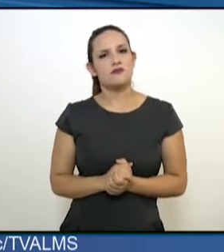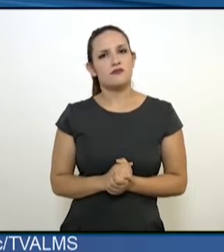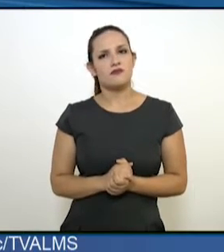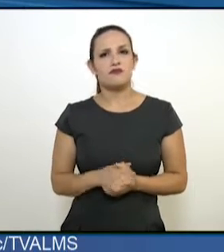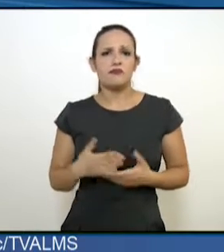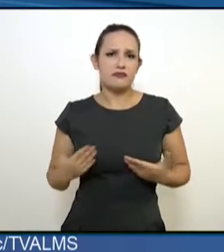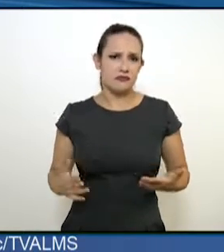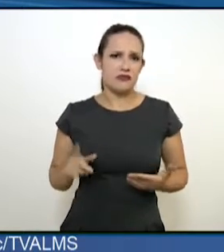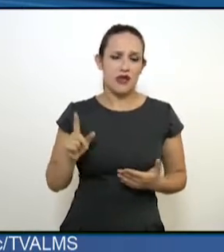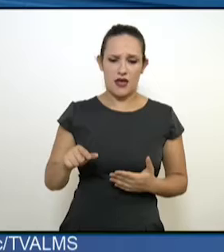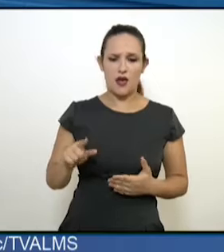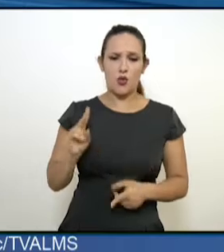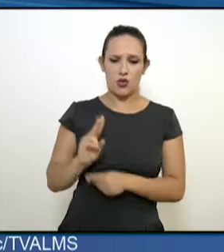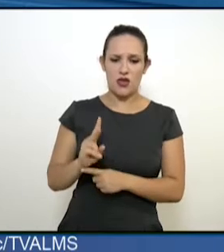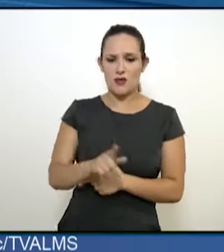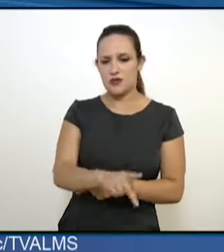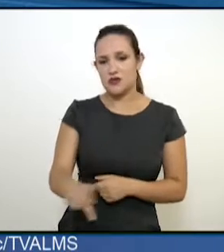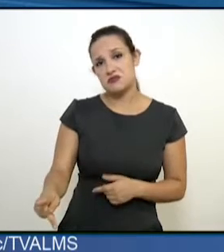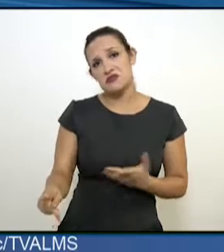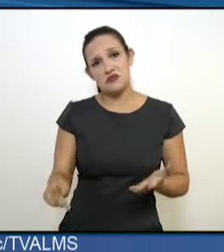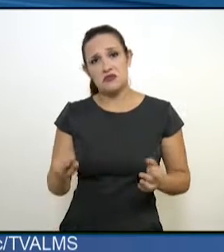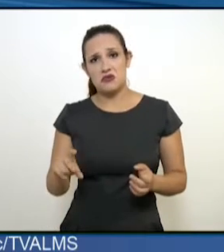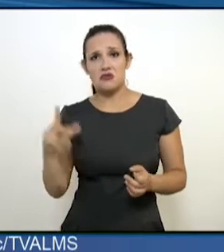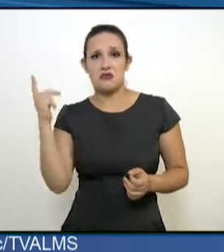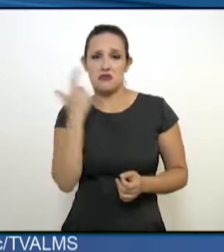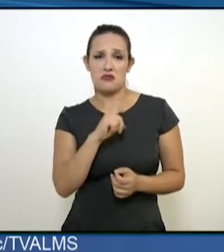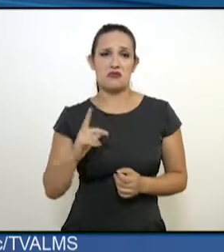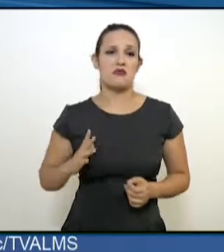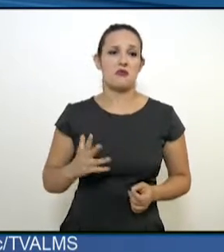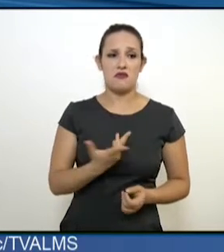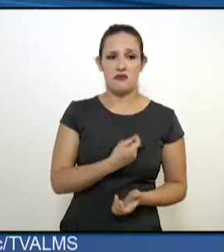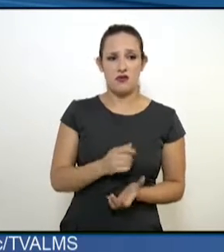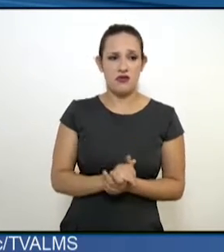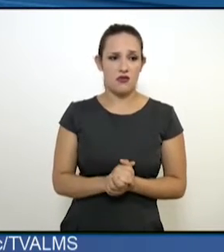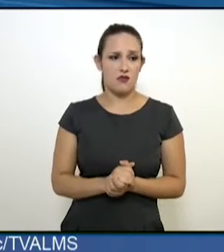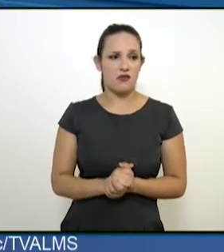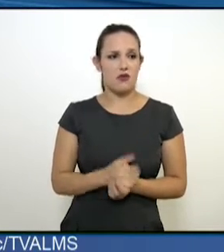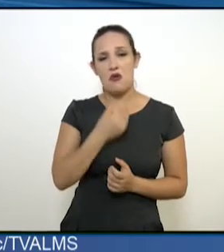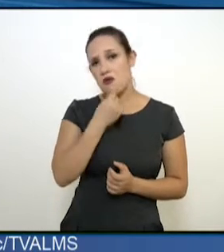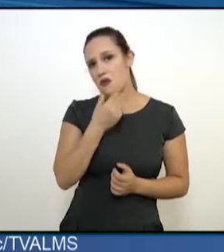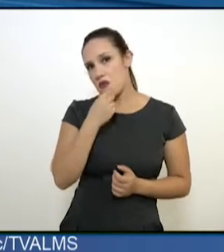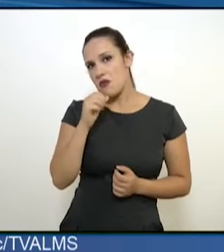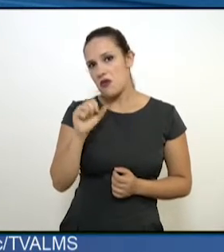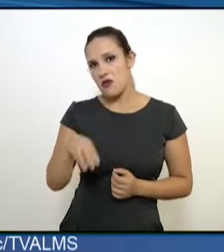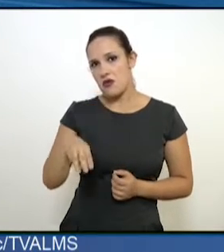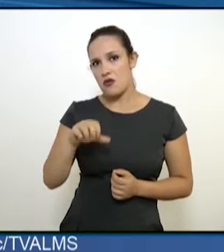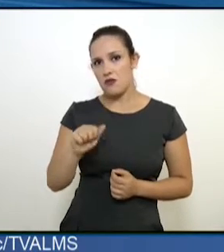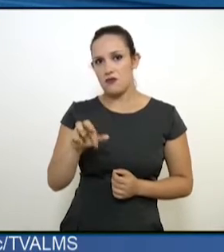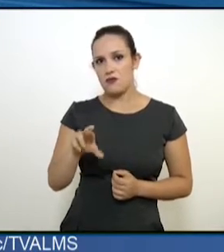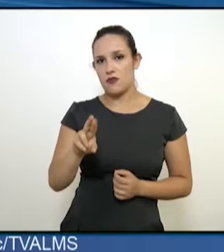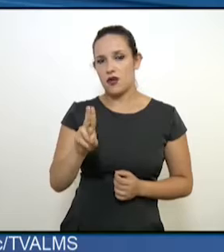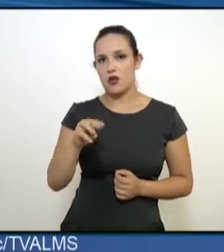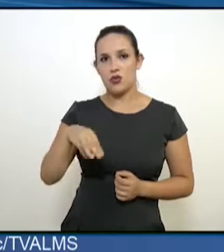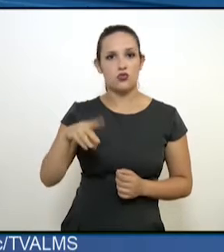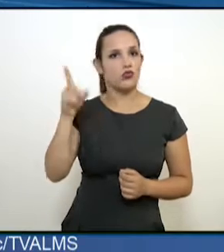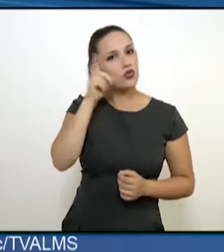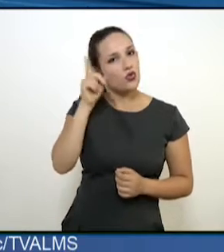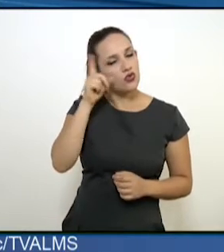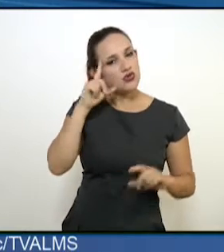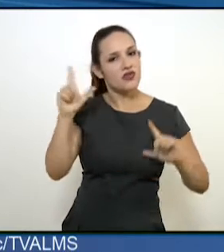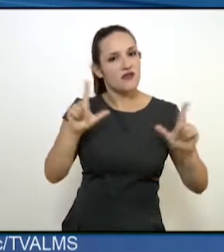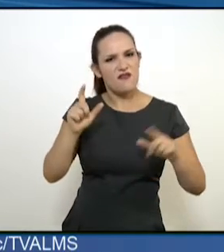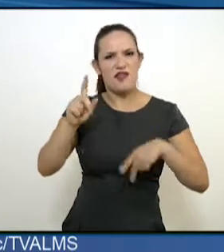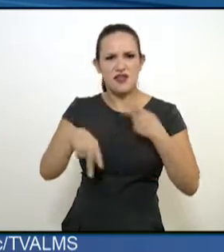da República. Ganhou notoriedade na imprensa, Marum saía em todas as redes de televisão, todos os dias,